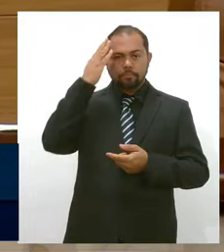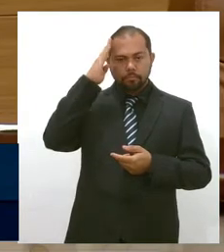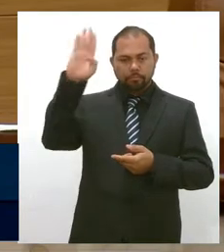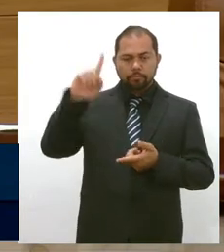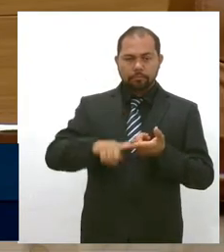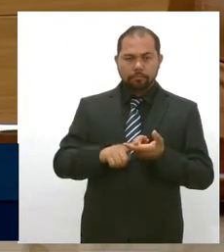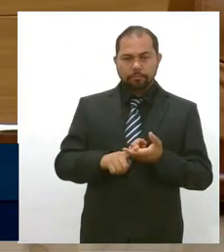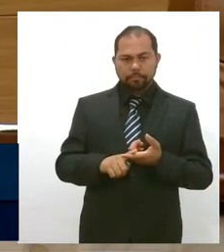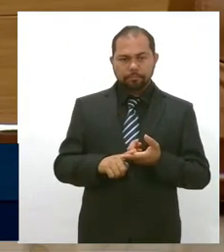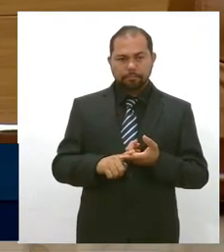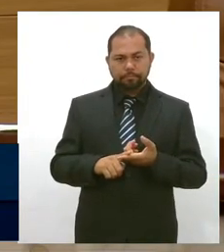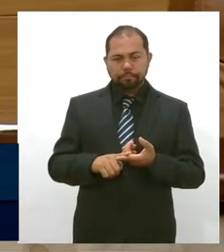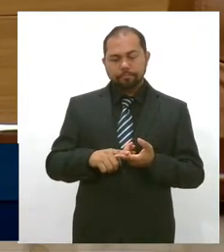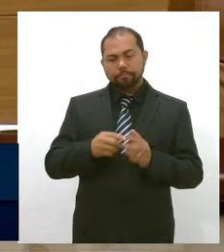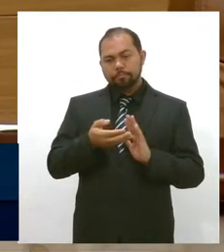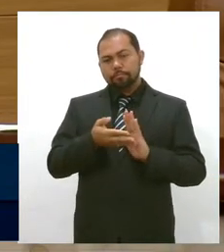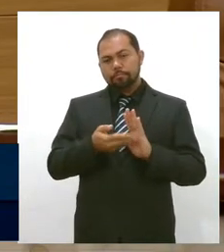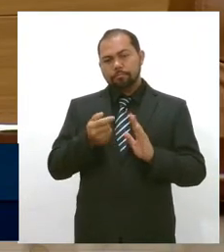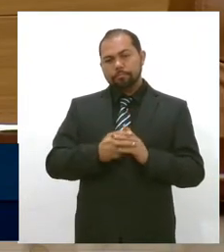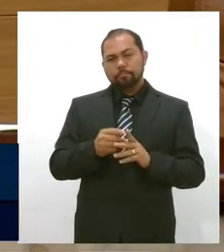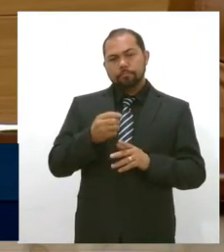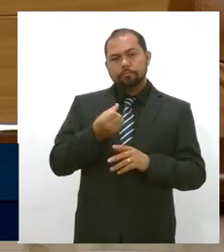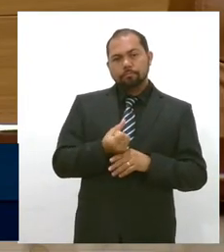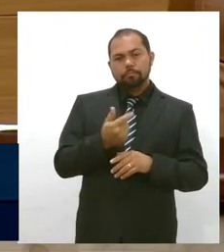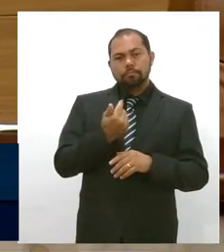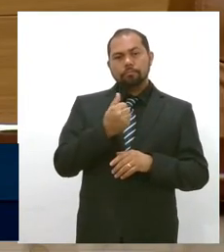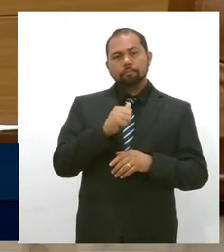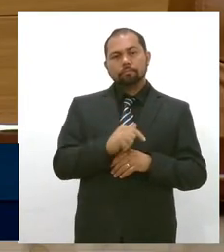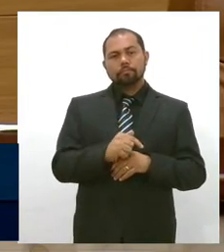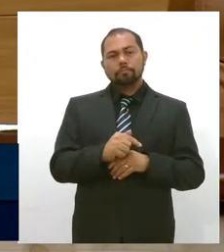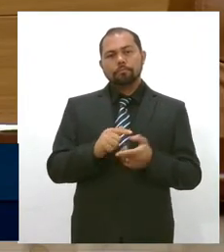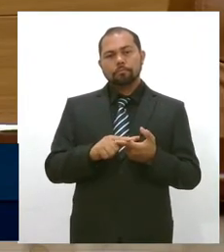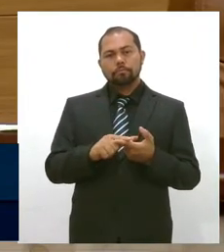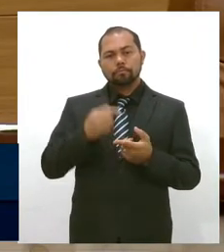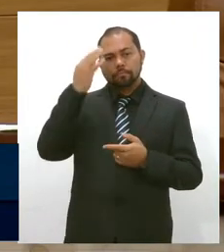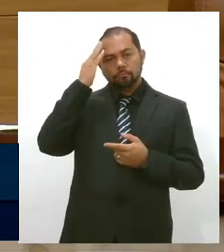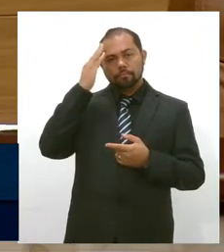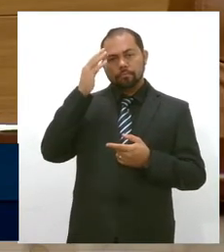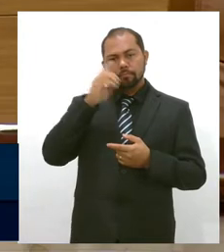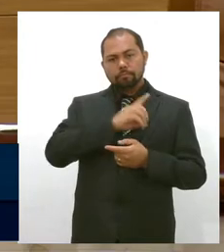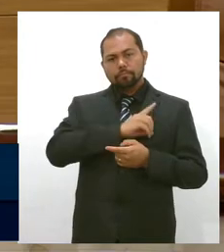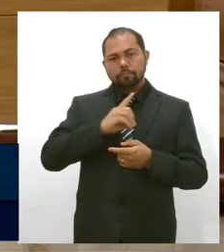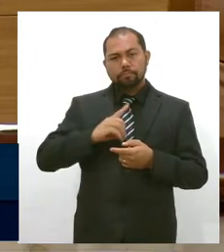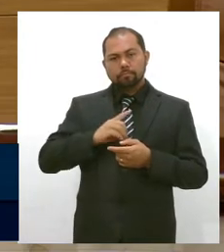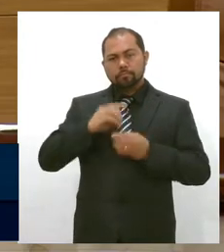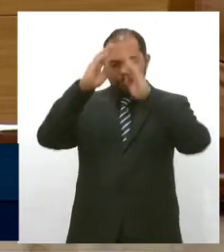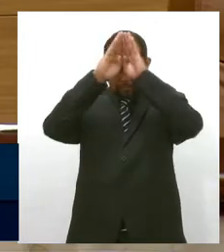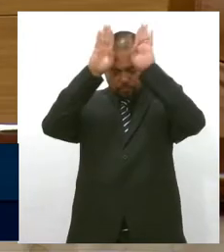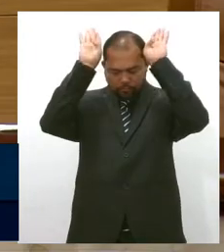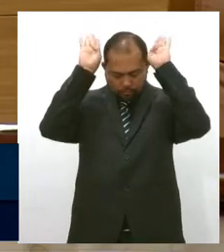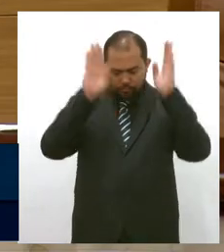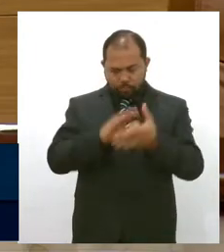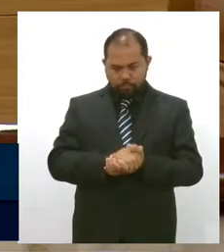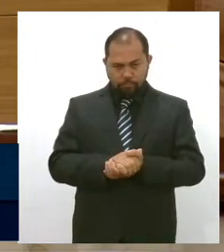número 617/2022, de autoria do deputado doutor Samuel, o requerimento número